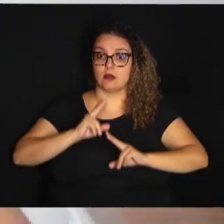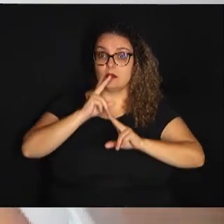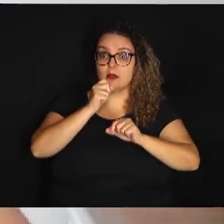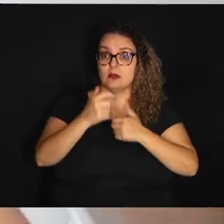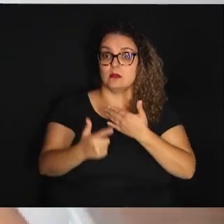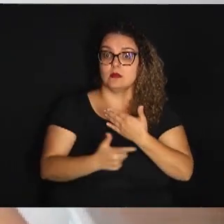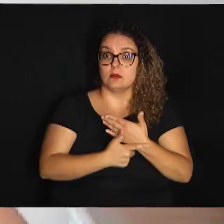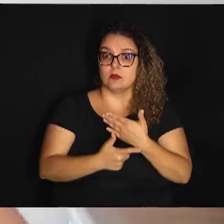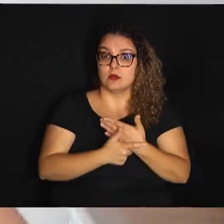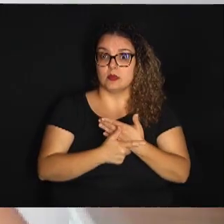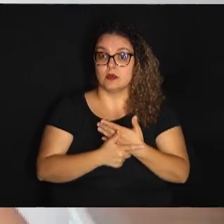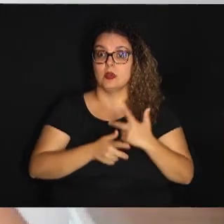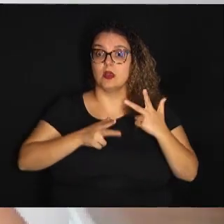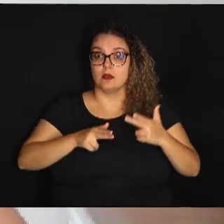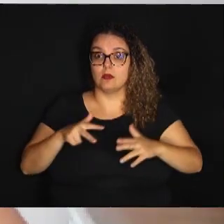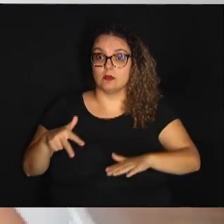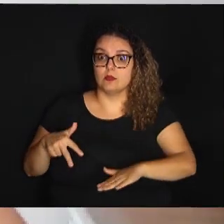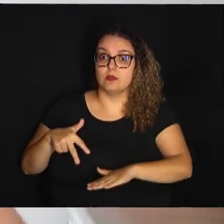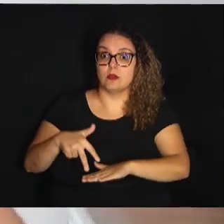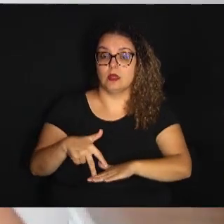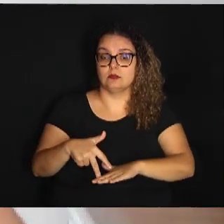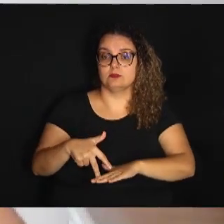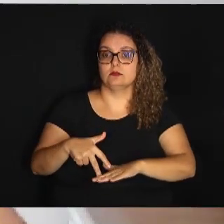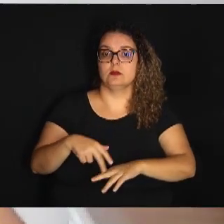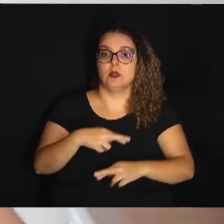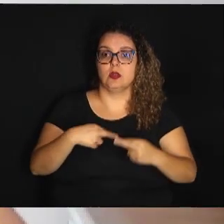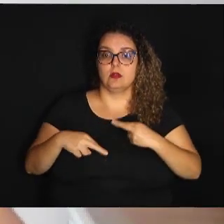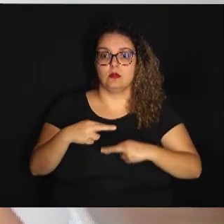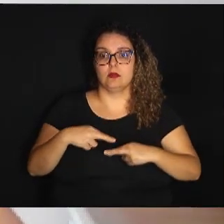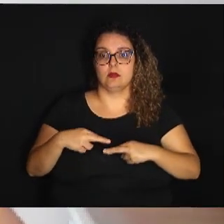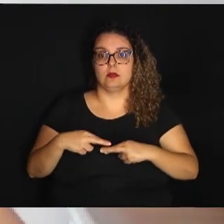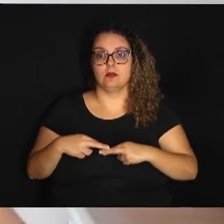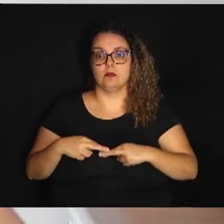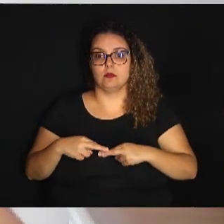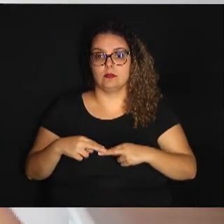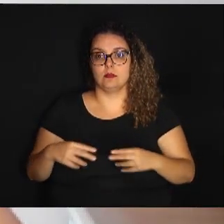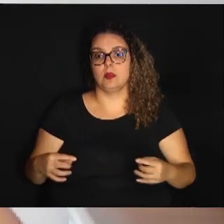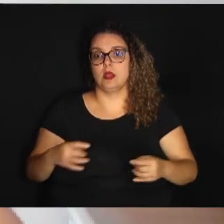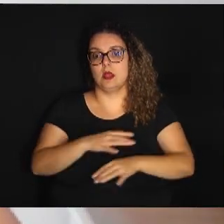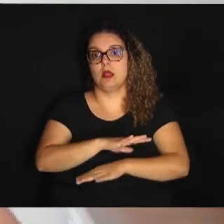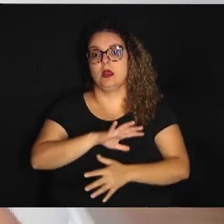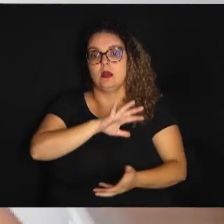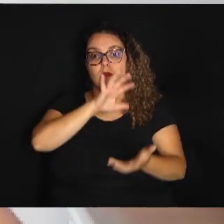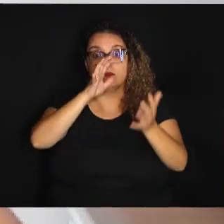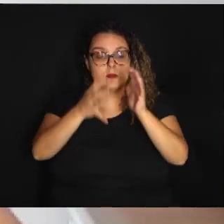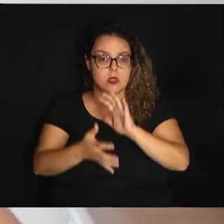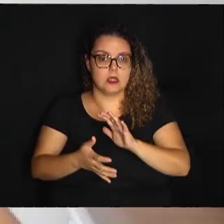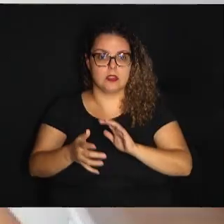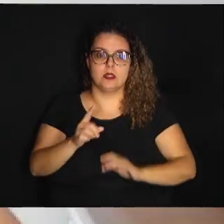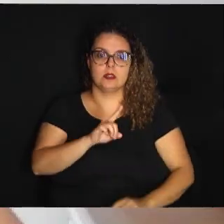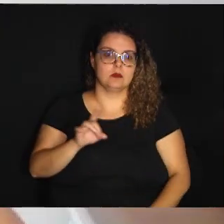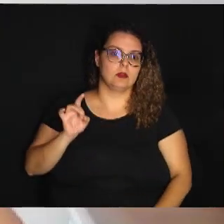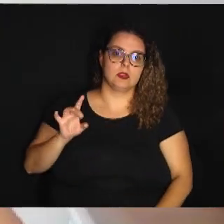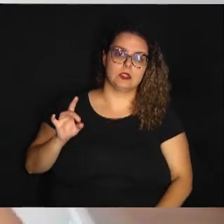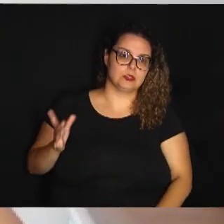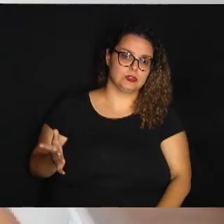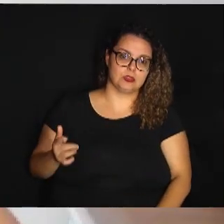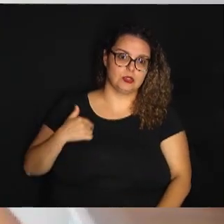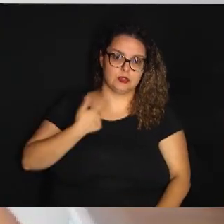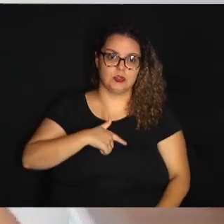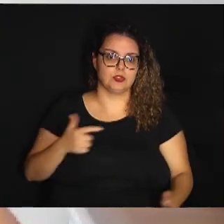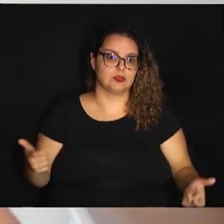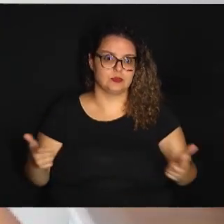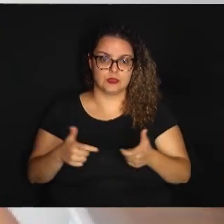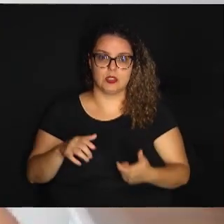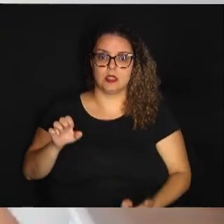E realmente o Brasil ele quer fortalecer esse papel dele como protagonista nas questões de combate às mudanças climáticas, porque hoje não